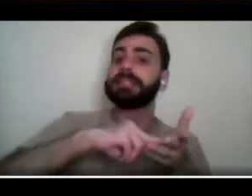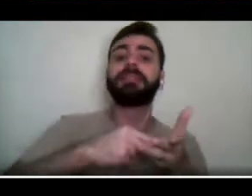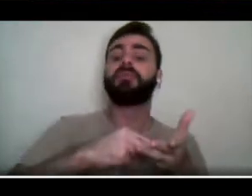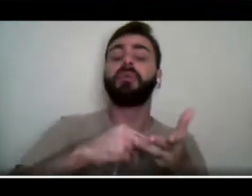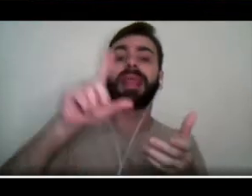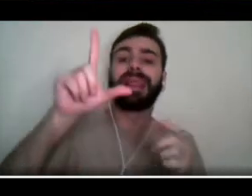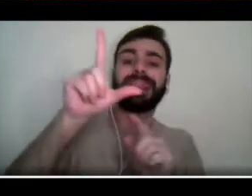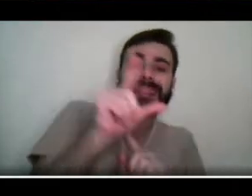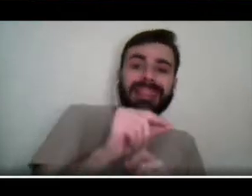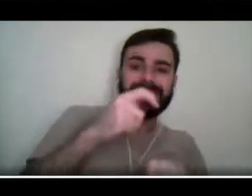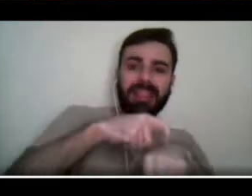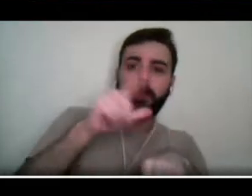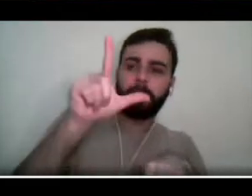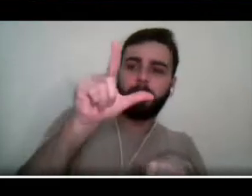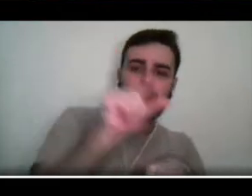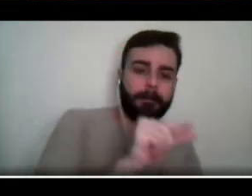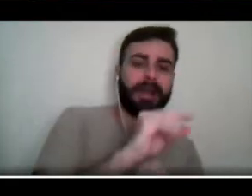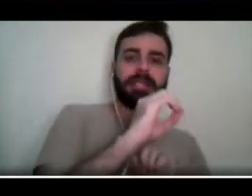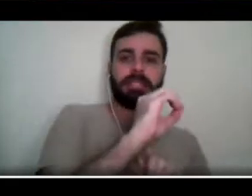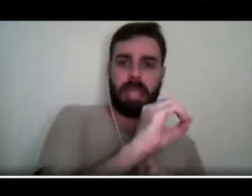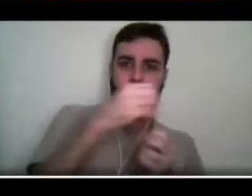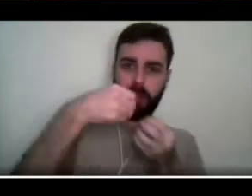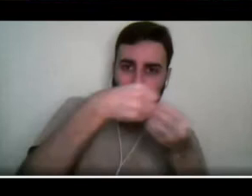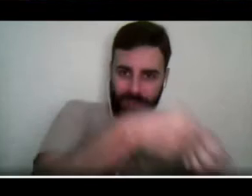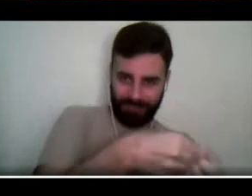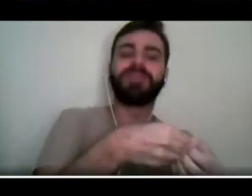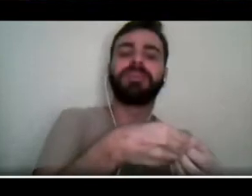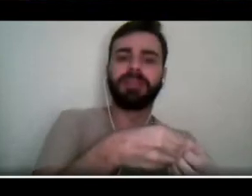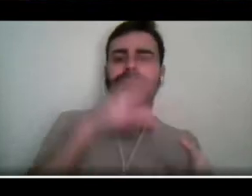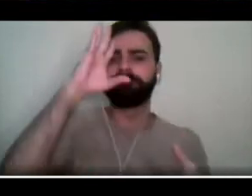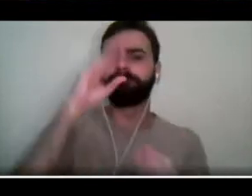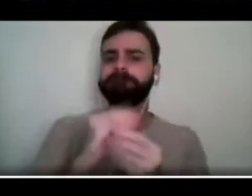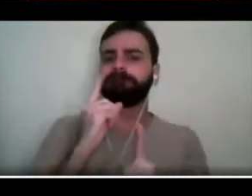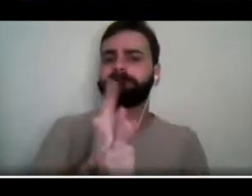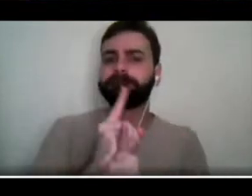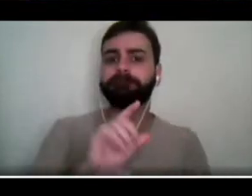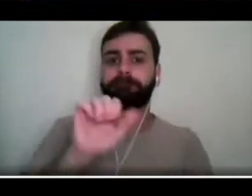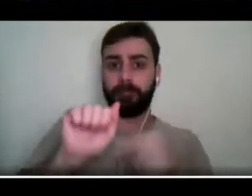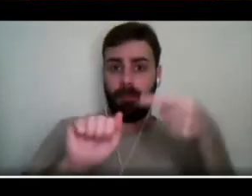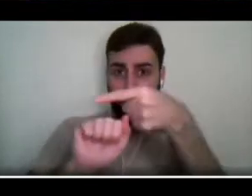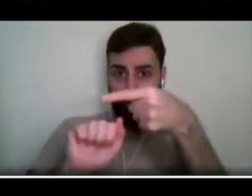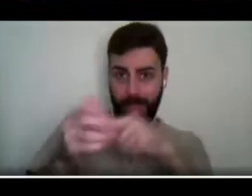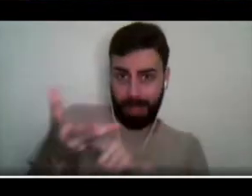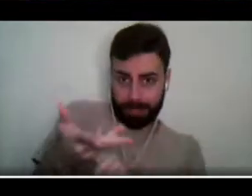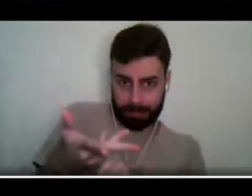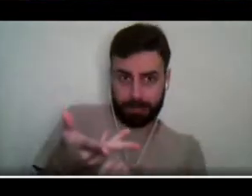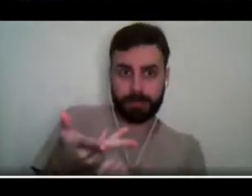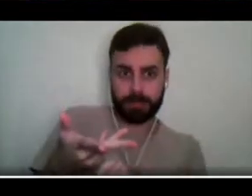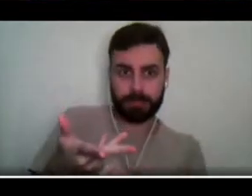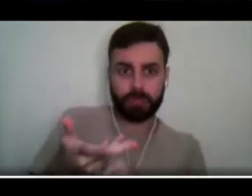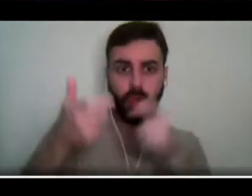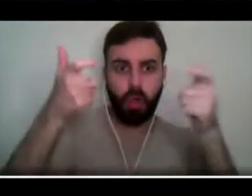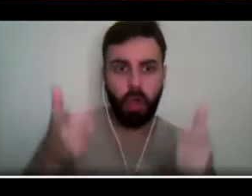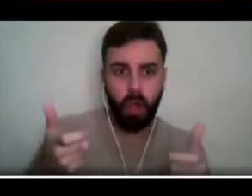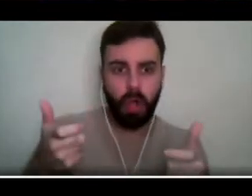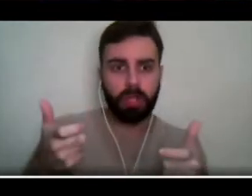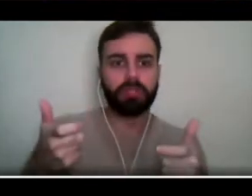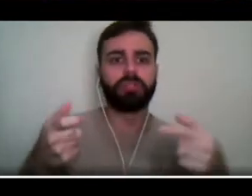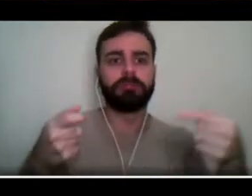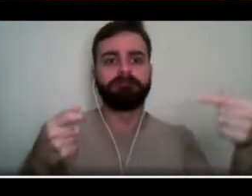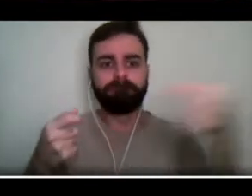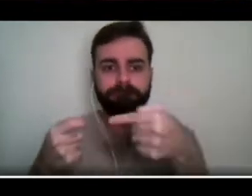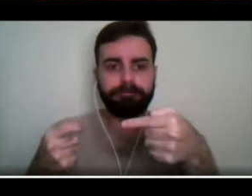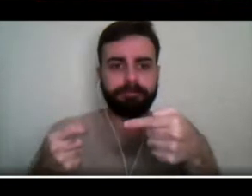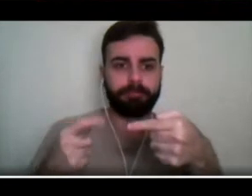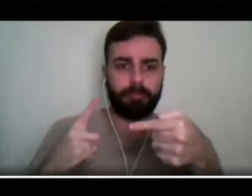a zero. Você vê que a aceleração, o vetor aceleração, ele está sempre apontando para dentro da trajetória.